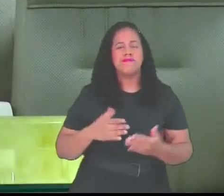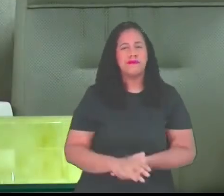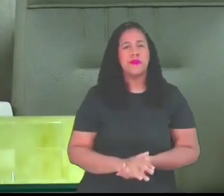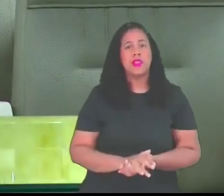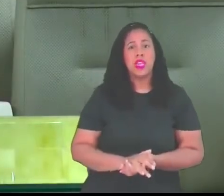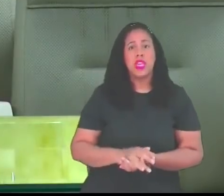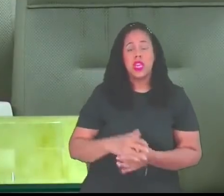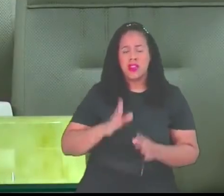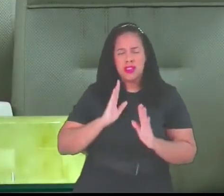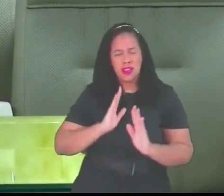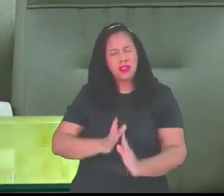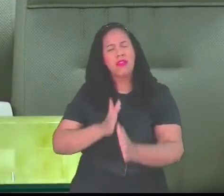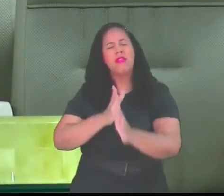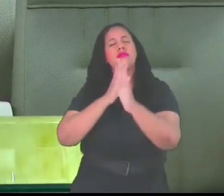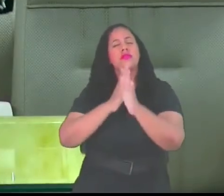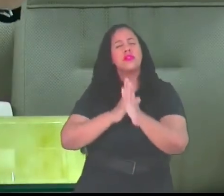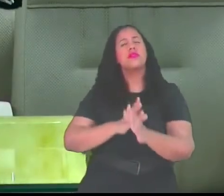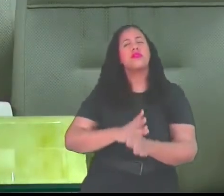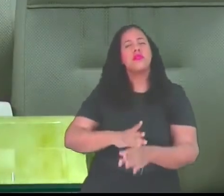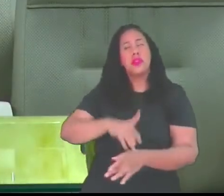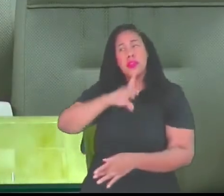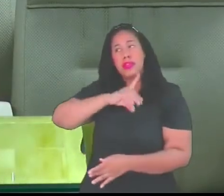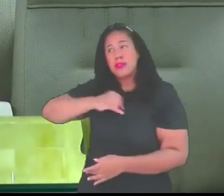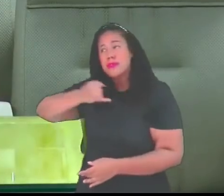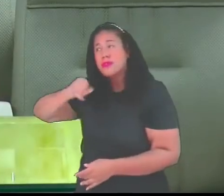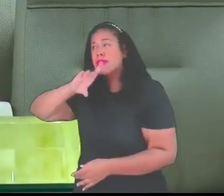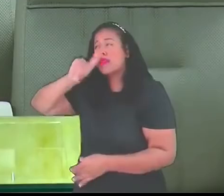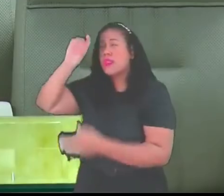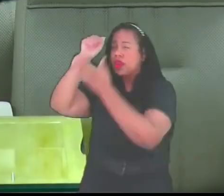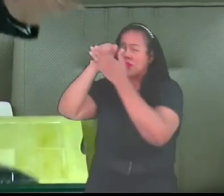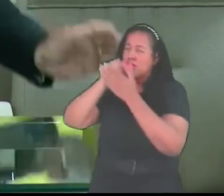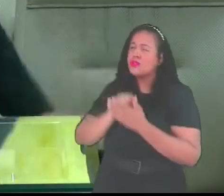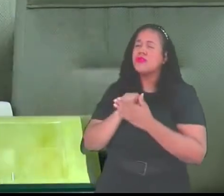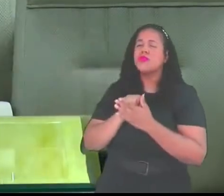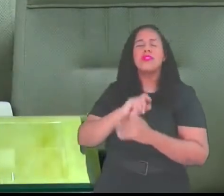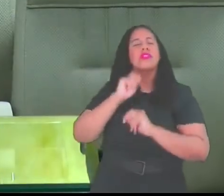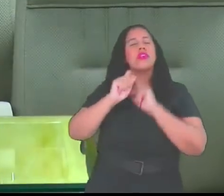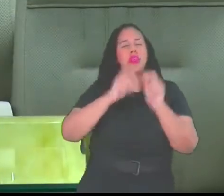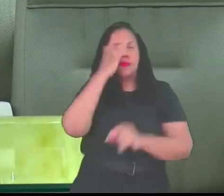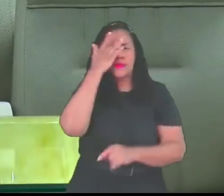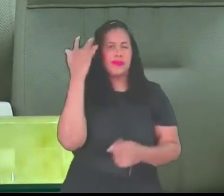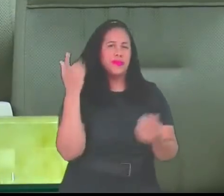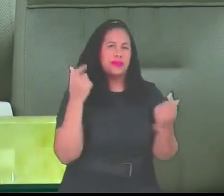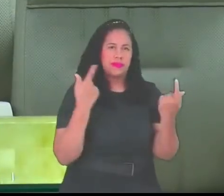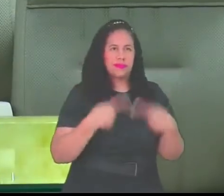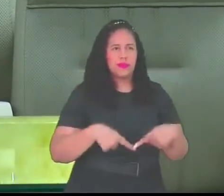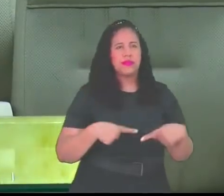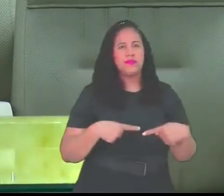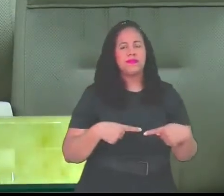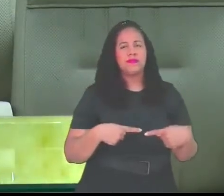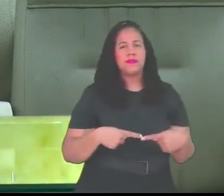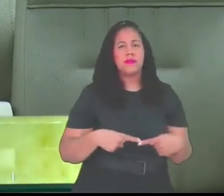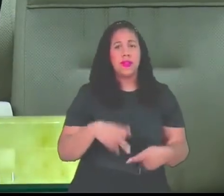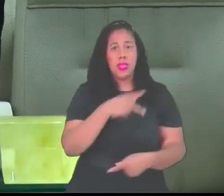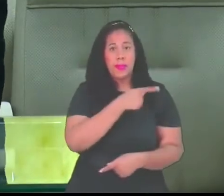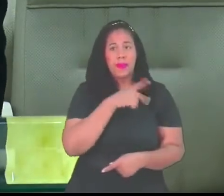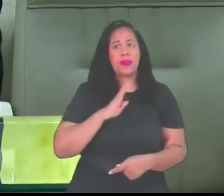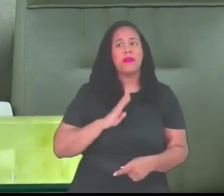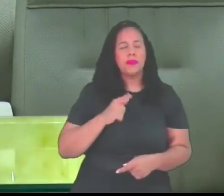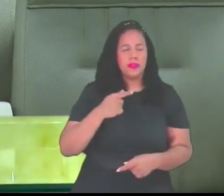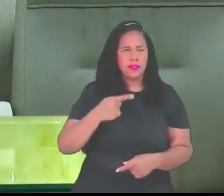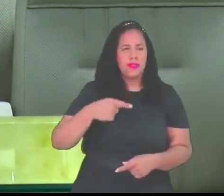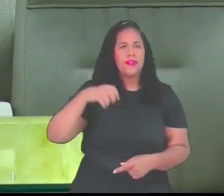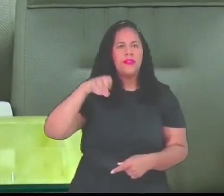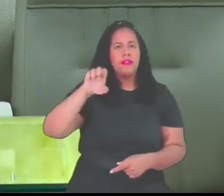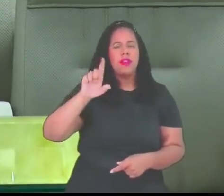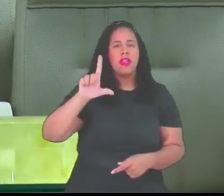igreja caminhe nessa esteira. Se Deus é por nós, quem será contra nós? Presbítero Felipe, por gentileza, venha